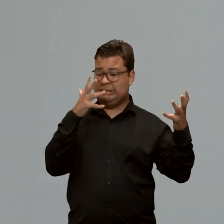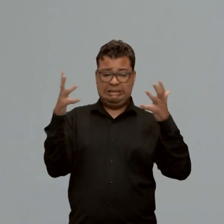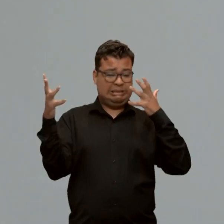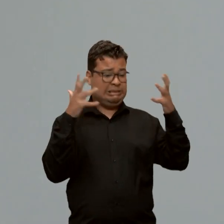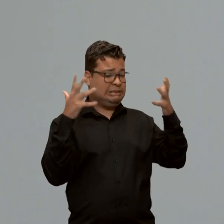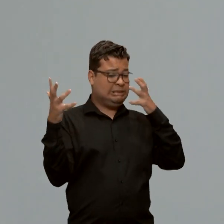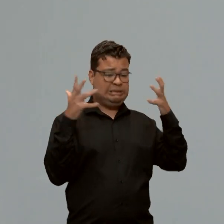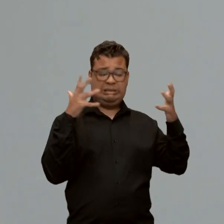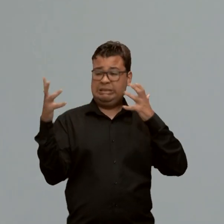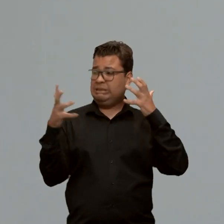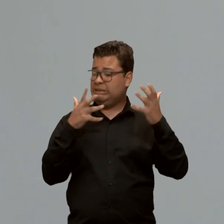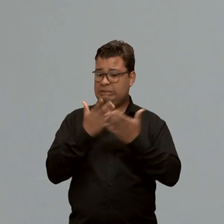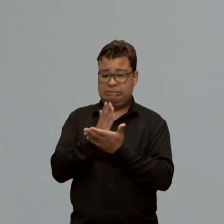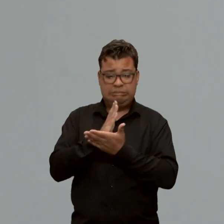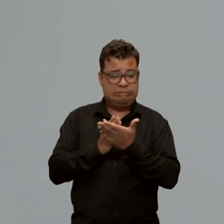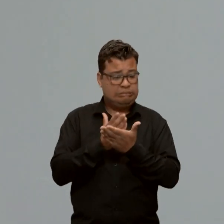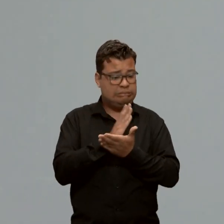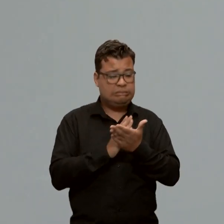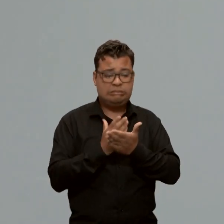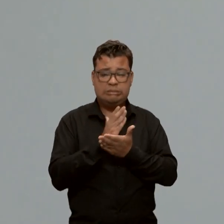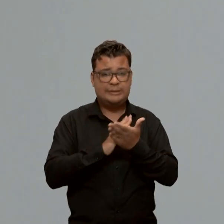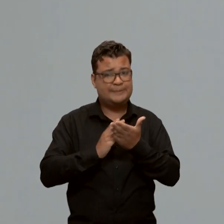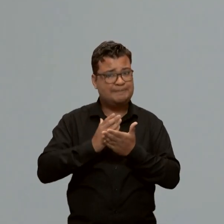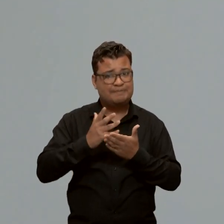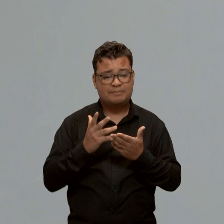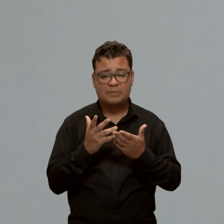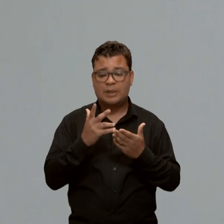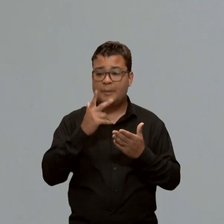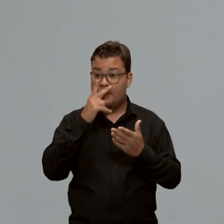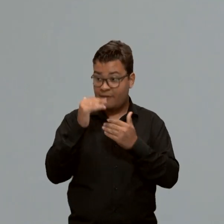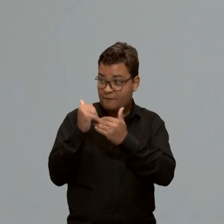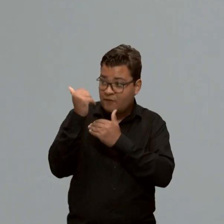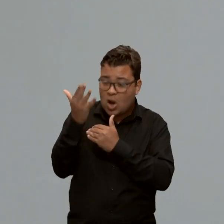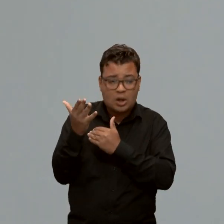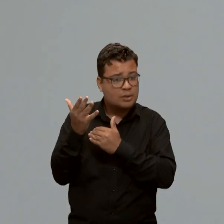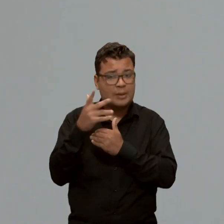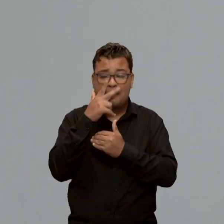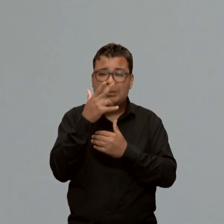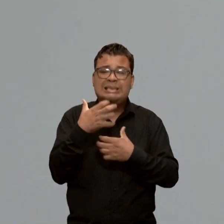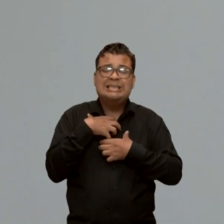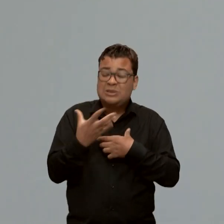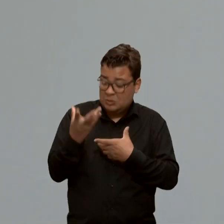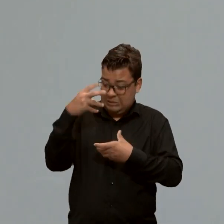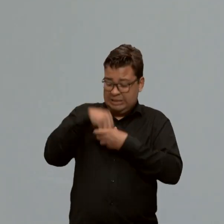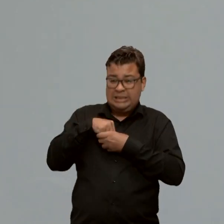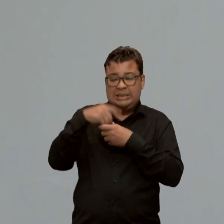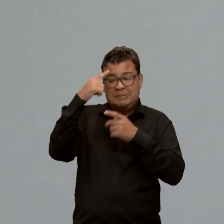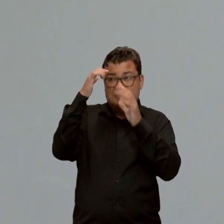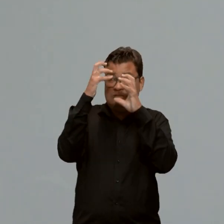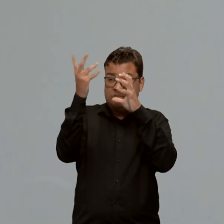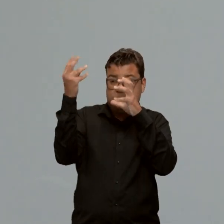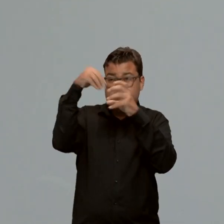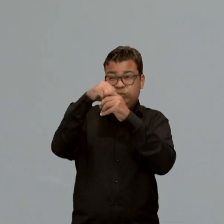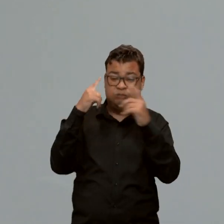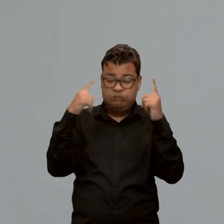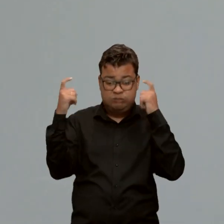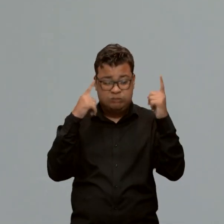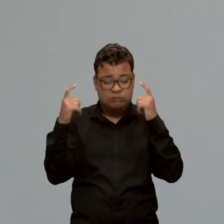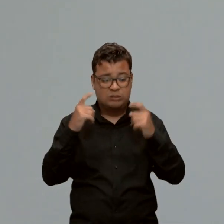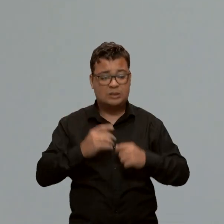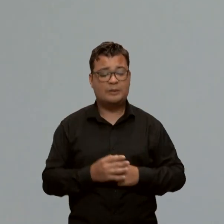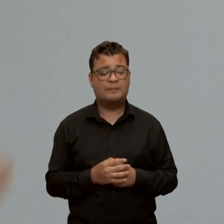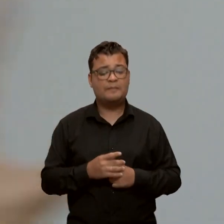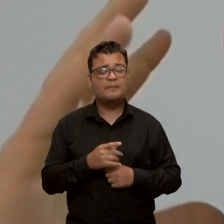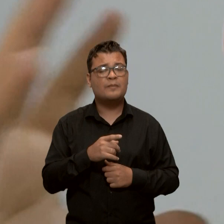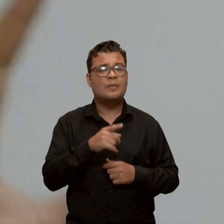eles não sabem que esse ruído é lá fora, ele pensa que é interno, na cabeça. Então eles fazem alguns comportamentos, como